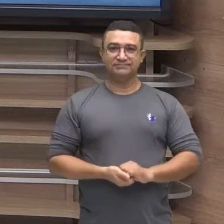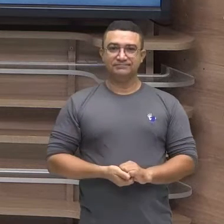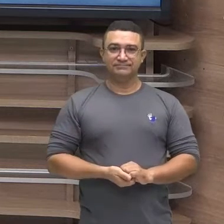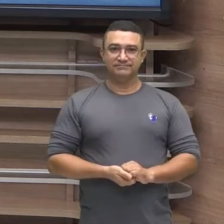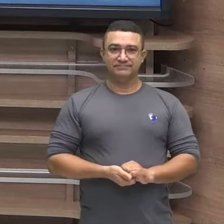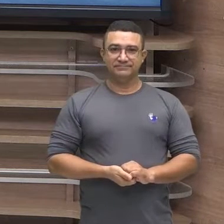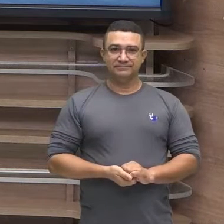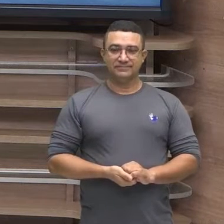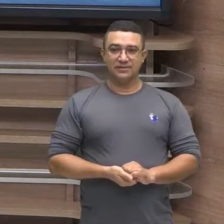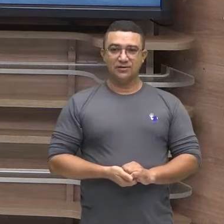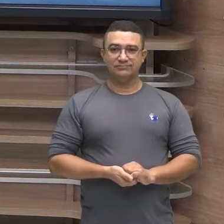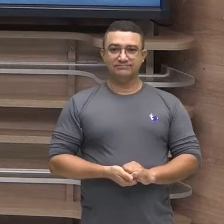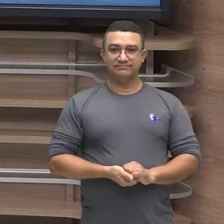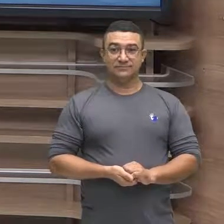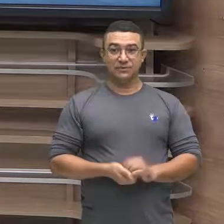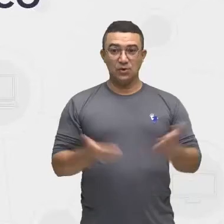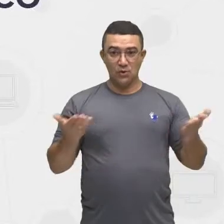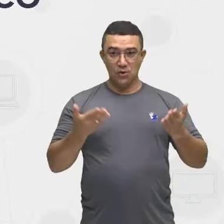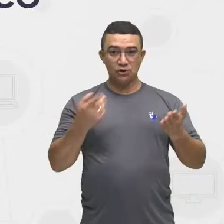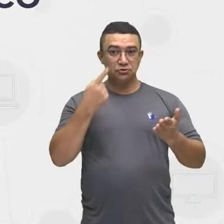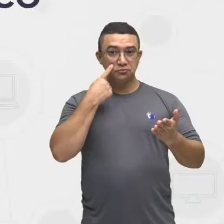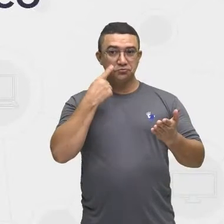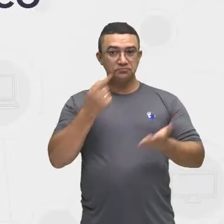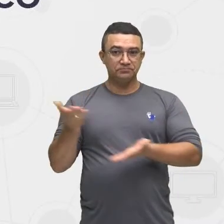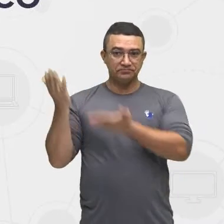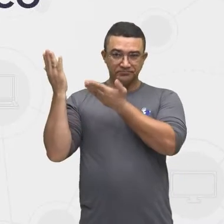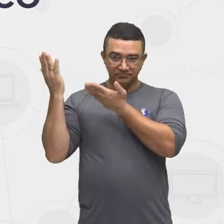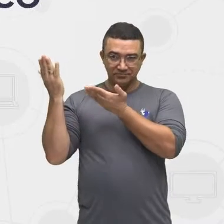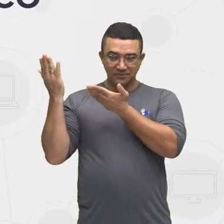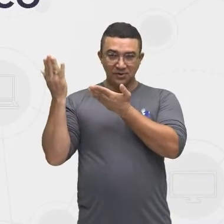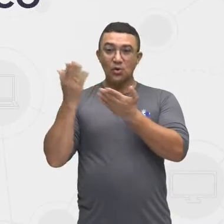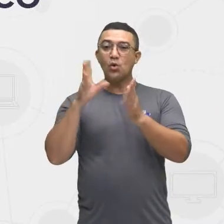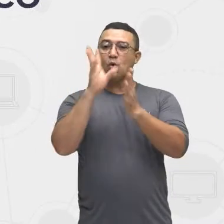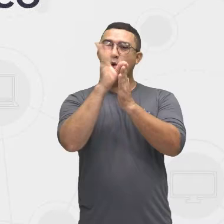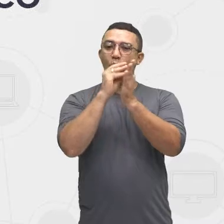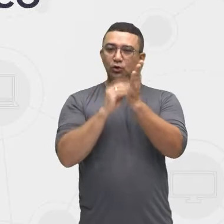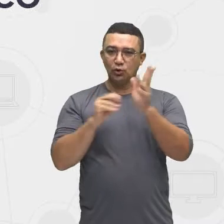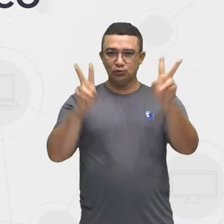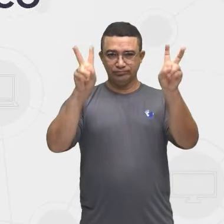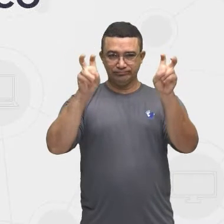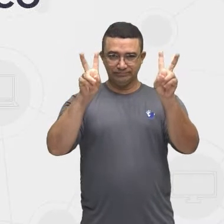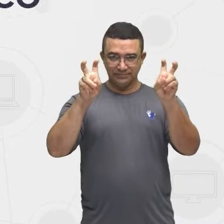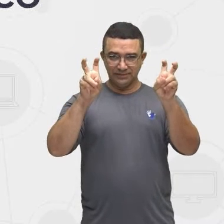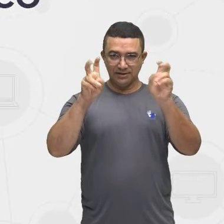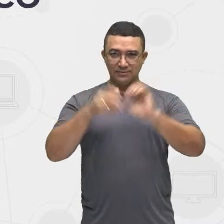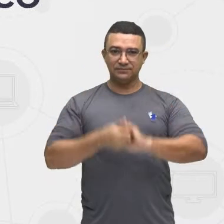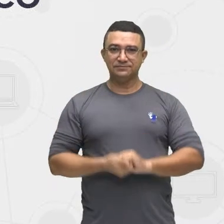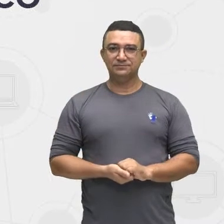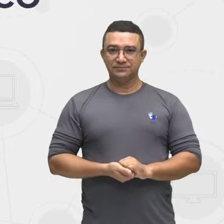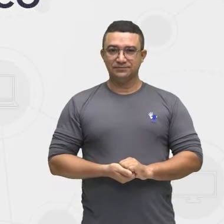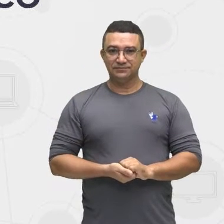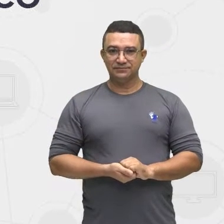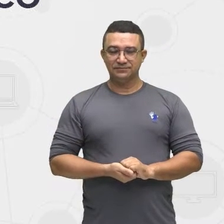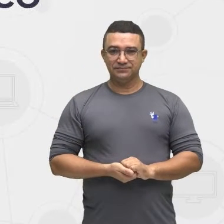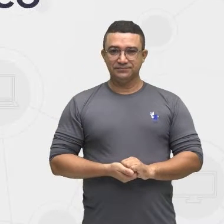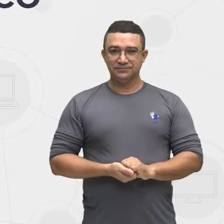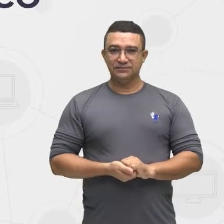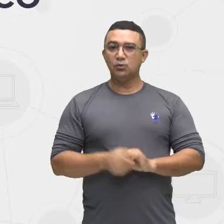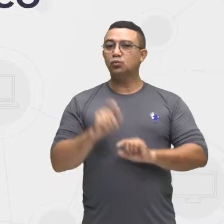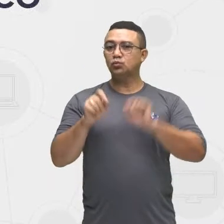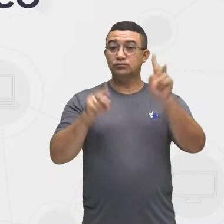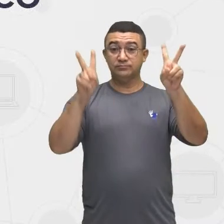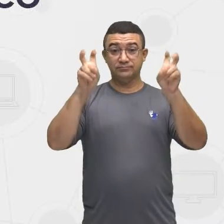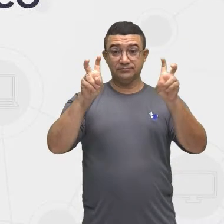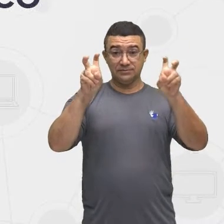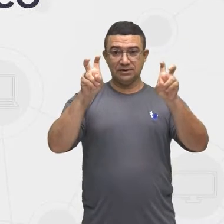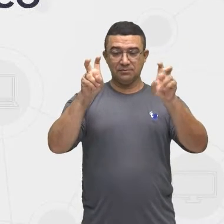aí qual é o conteúdo da nossa aula de hoje. A gente vai iniciar com Geografia para o 7º ano e daqui a pouco aí a aula de História. Então, temos aí a